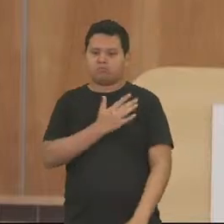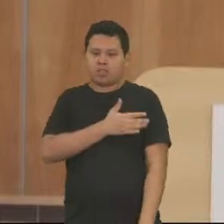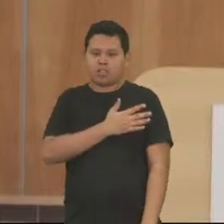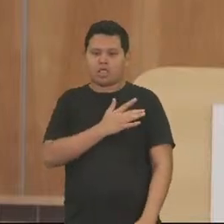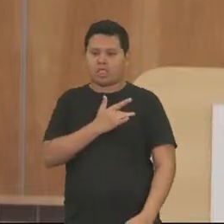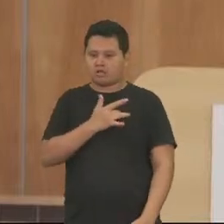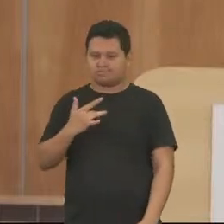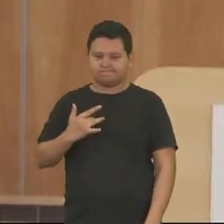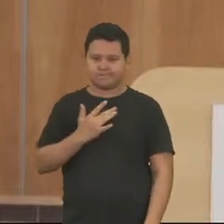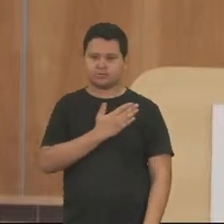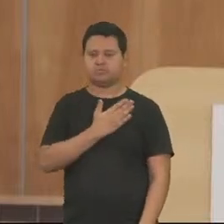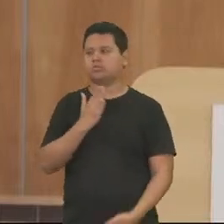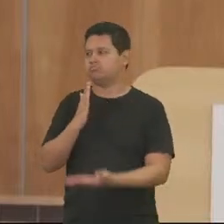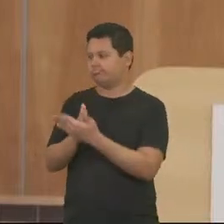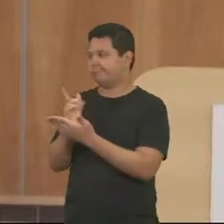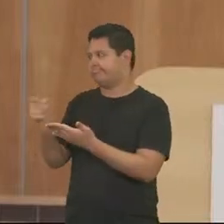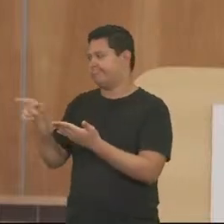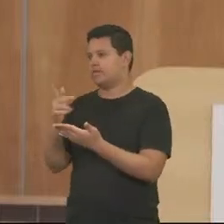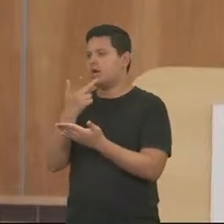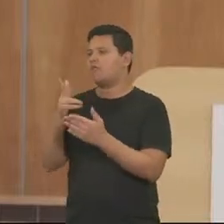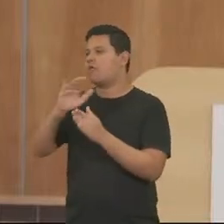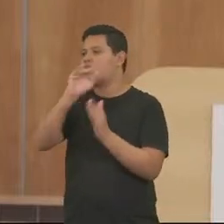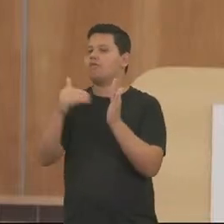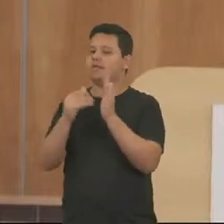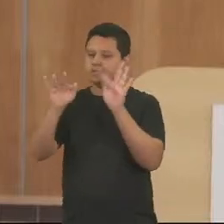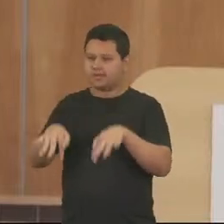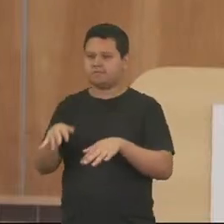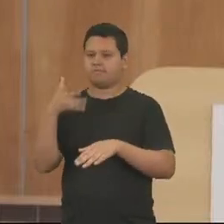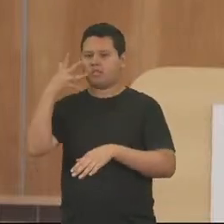todas as pausas e o tempo não ter parado de correr, eu vou concluir aqui a minha fala.